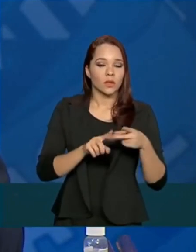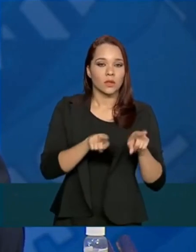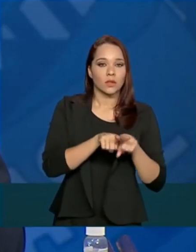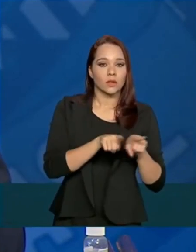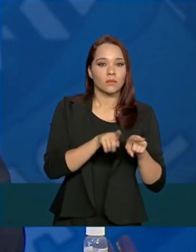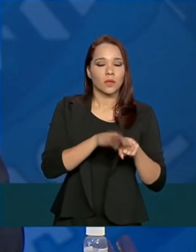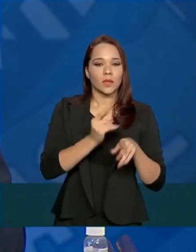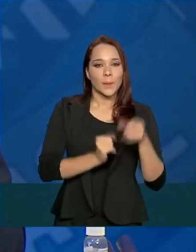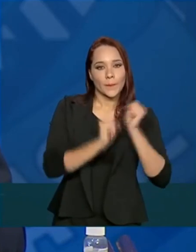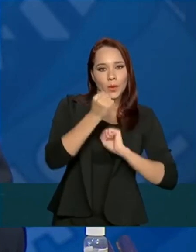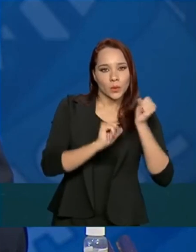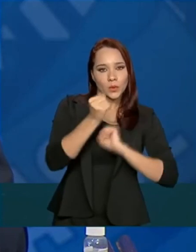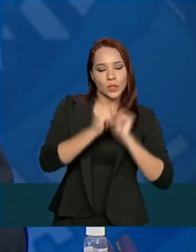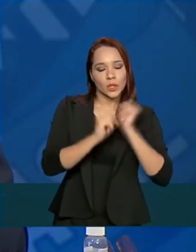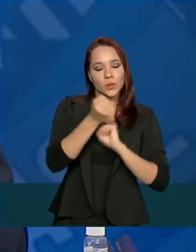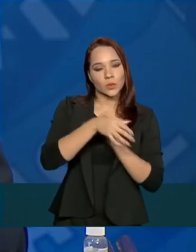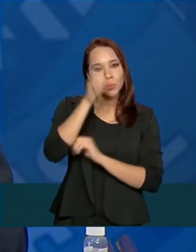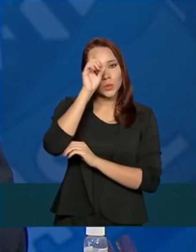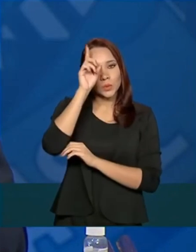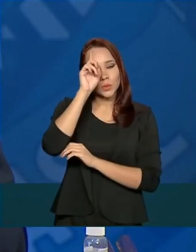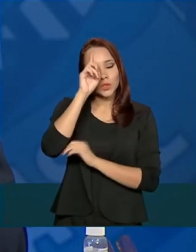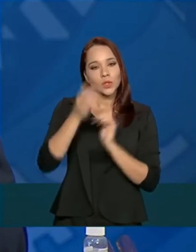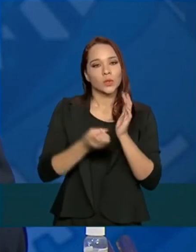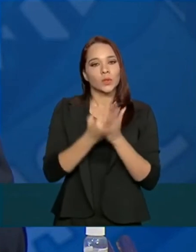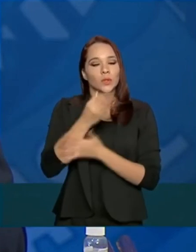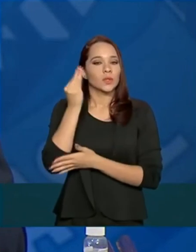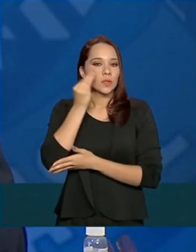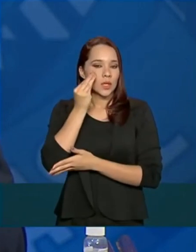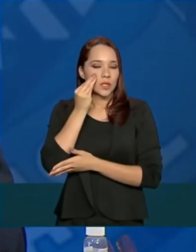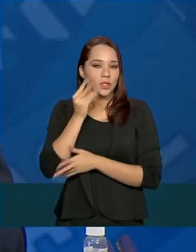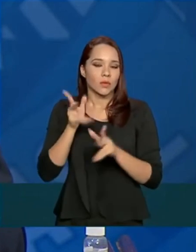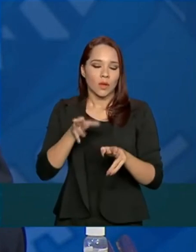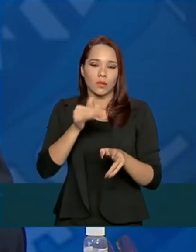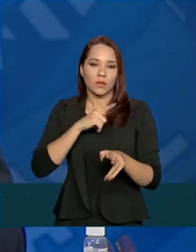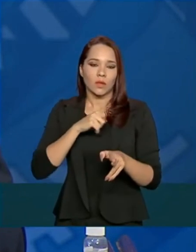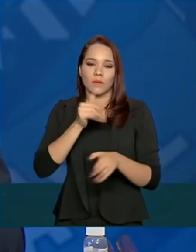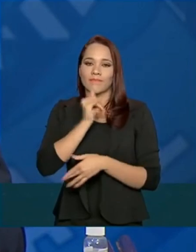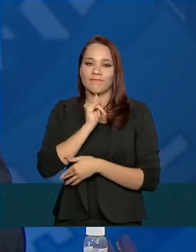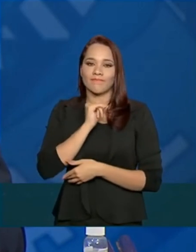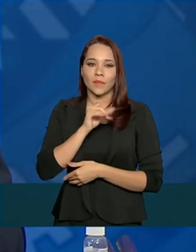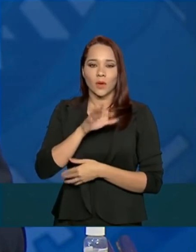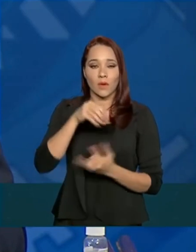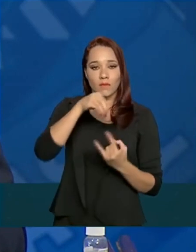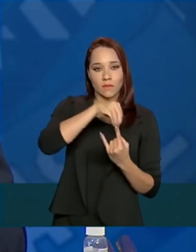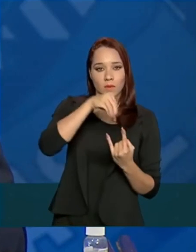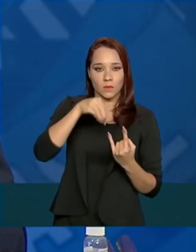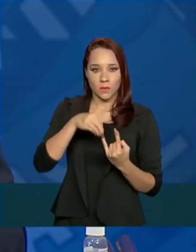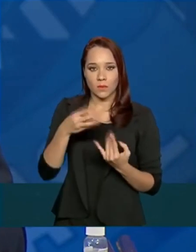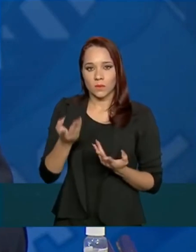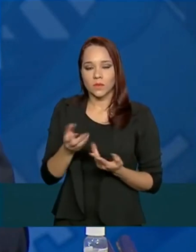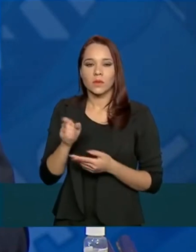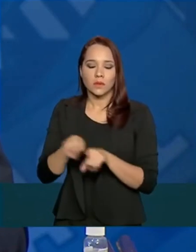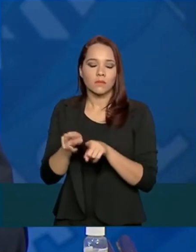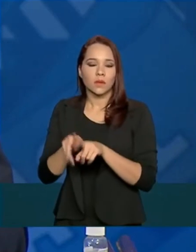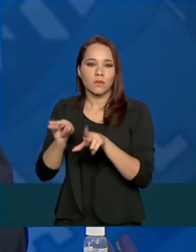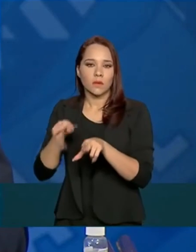da produção diária desses testes, como existe, por exemplo, com a Fiocruz, e como